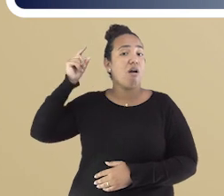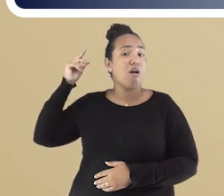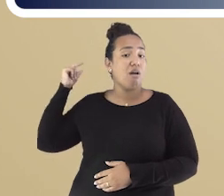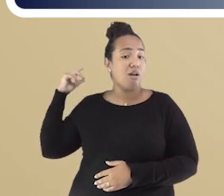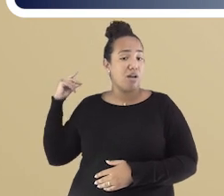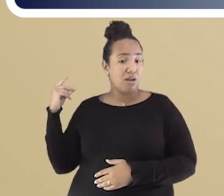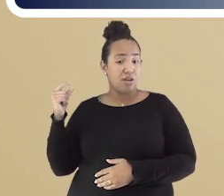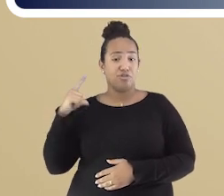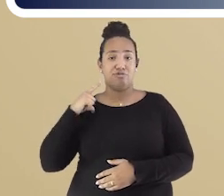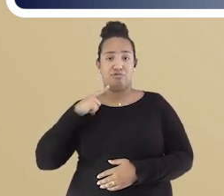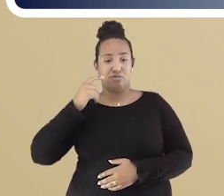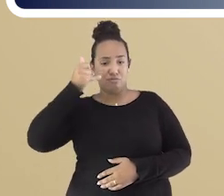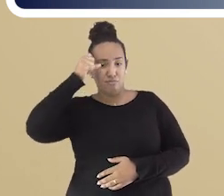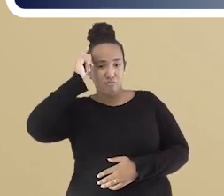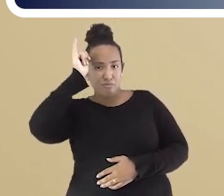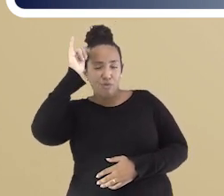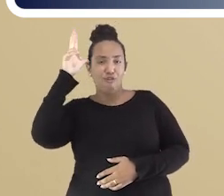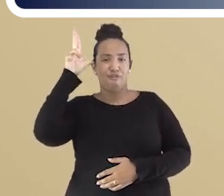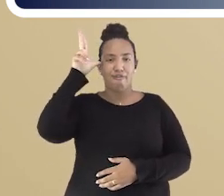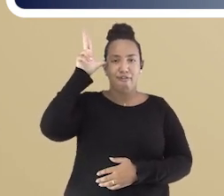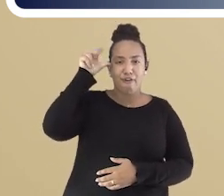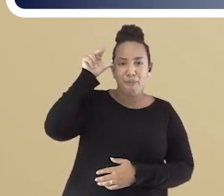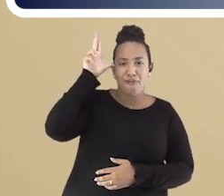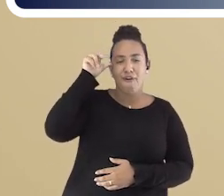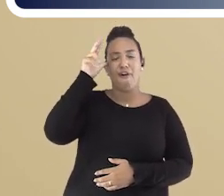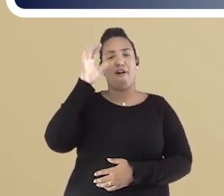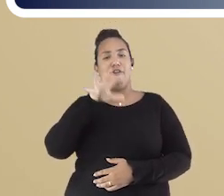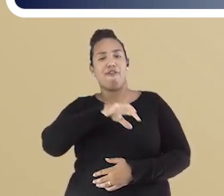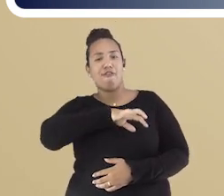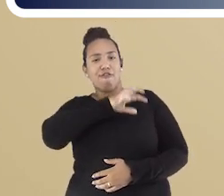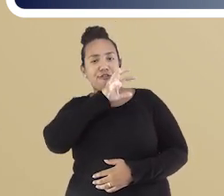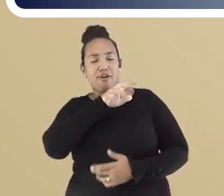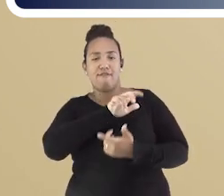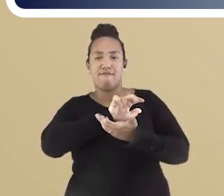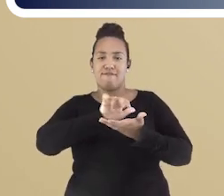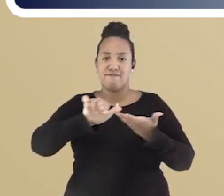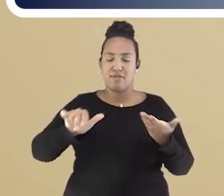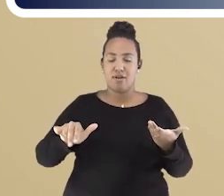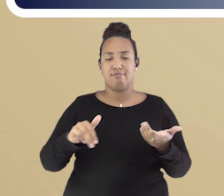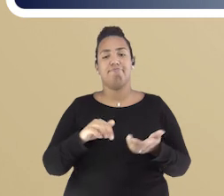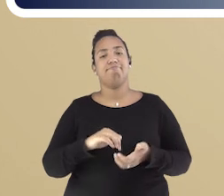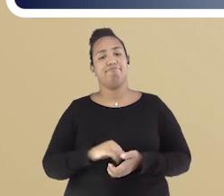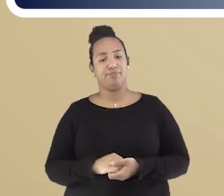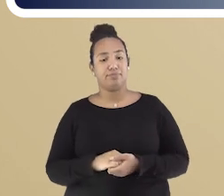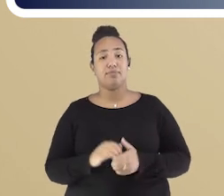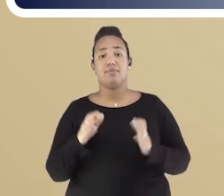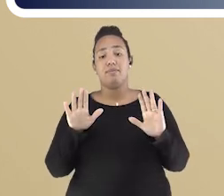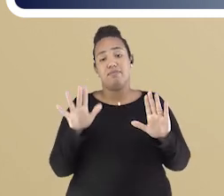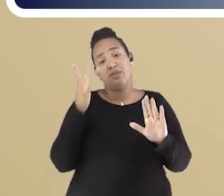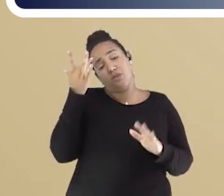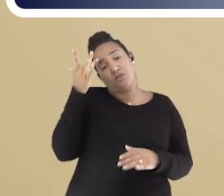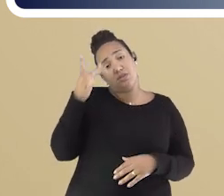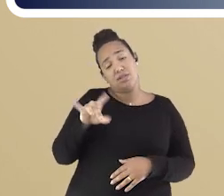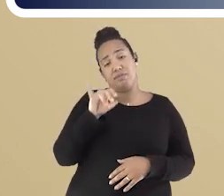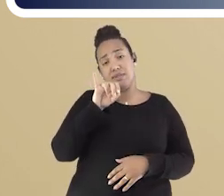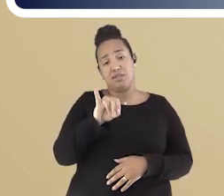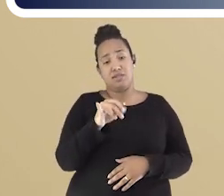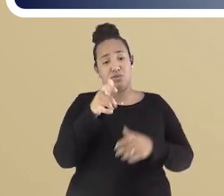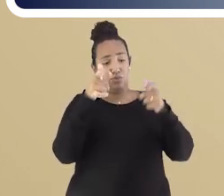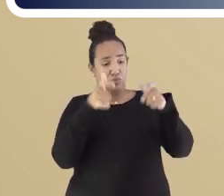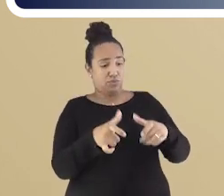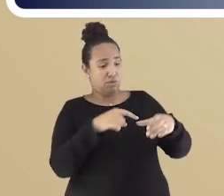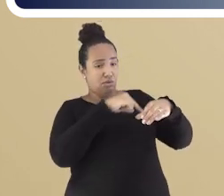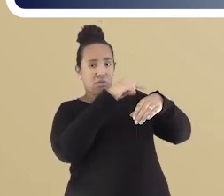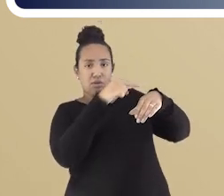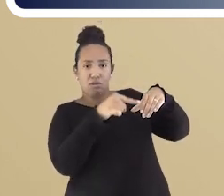e ilustravam bois, cavalos, cabras, felinos, dentre outros animais. Ainda não se sabe se era uma espécie de